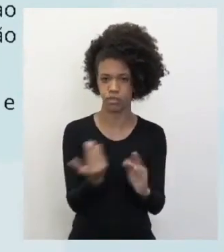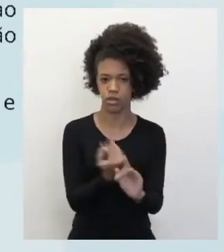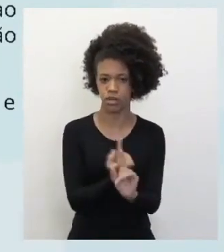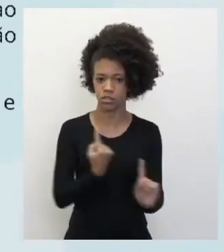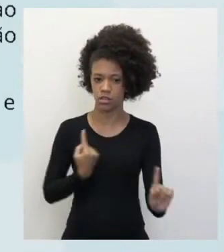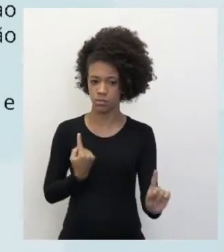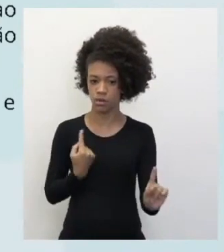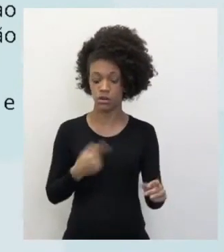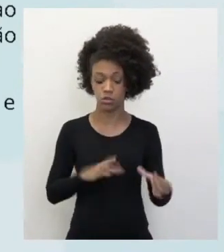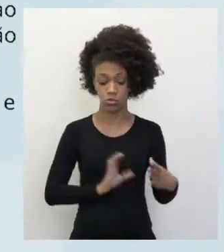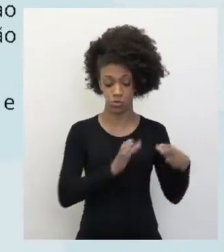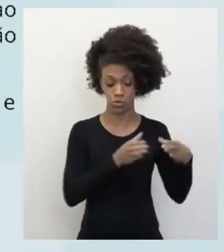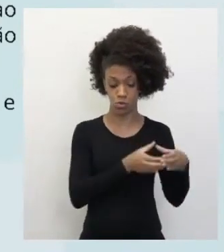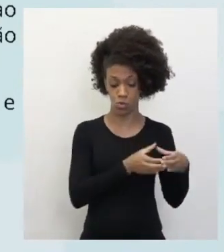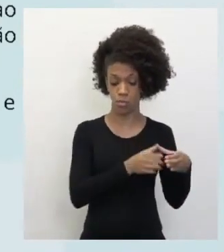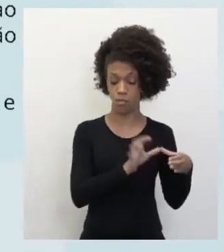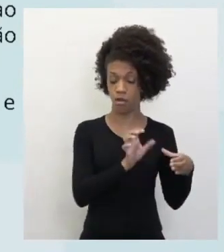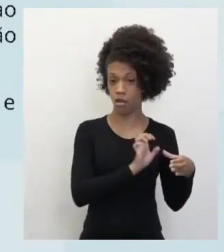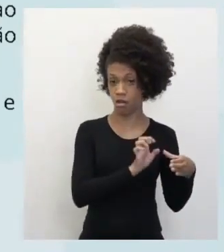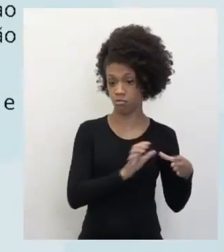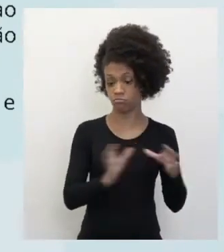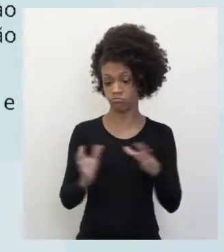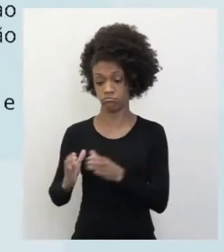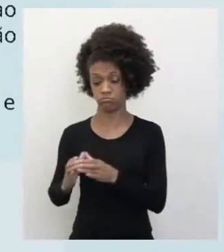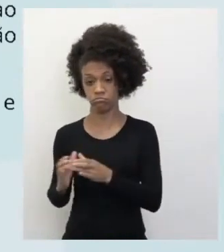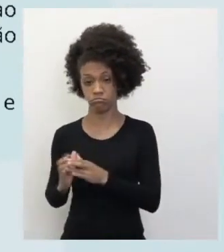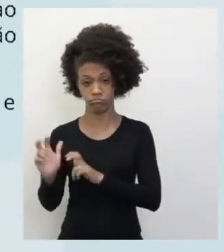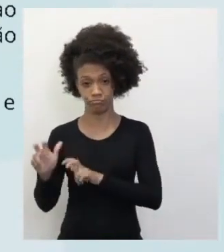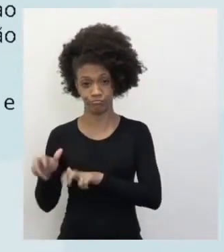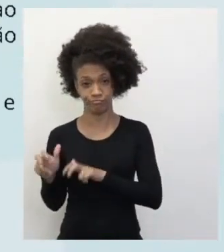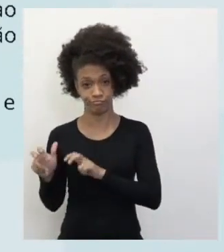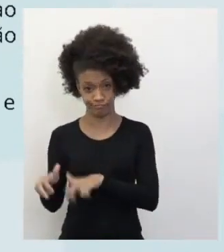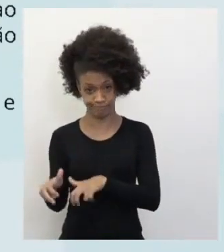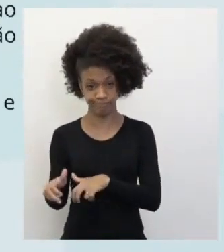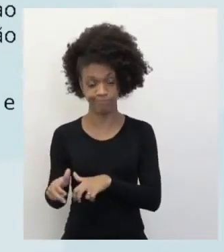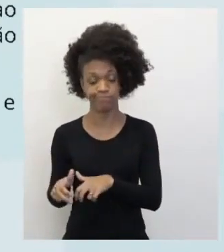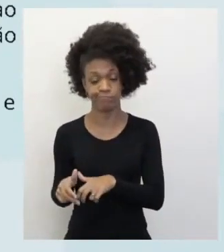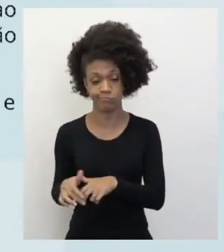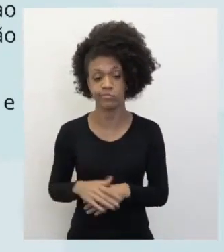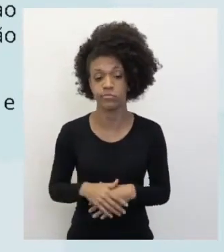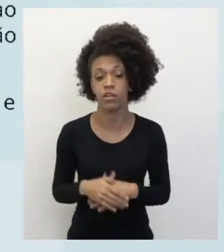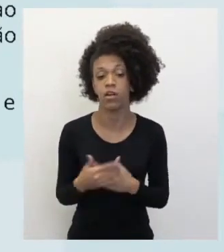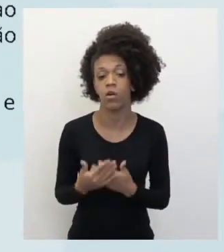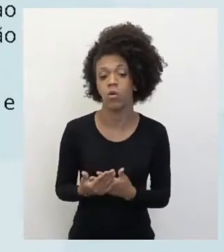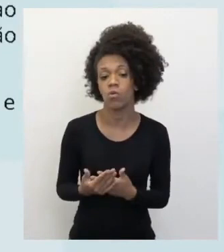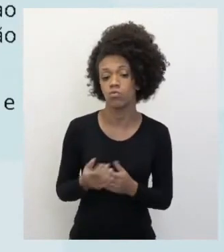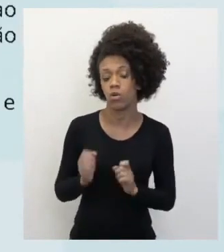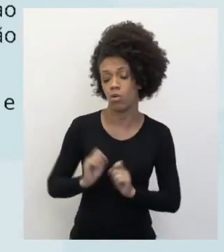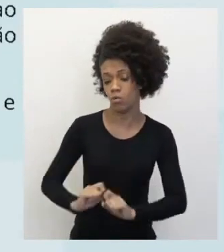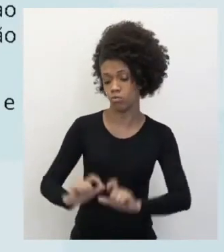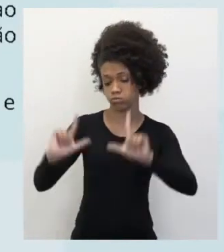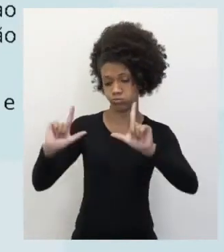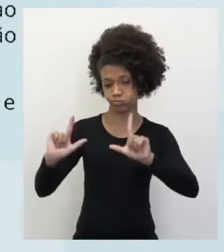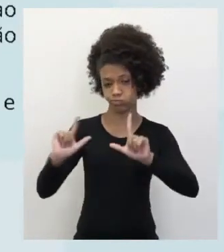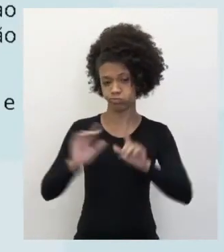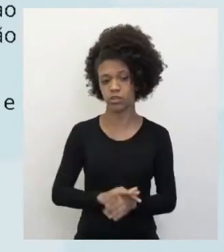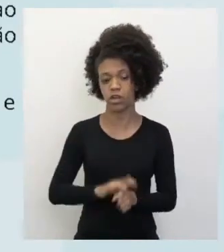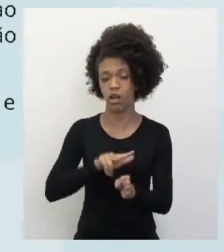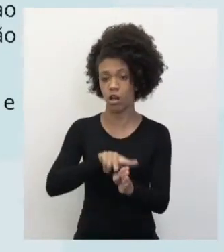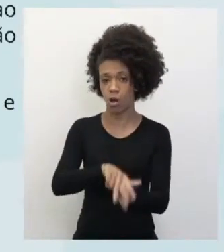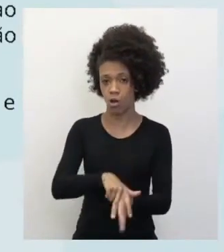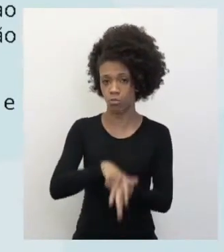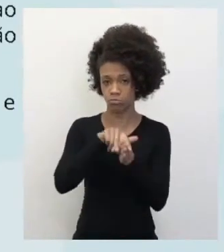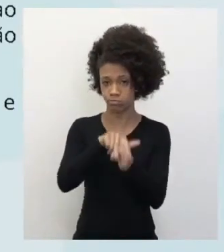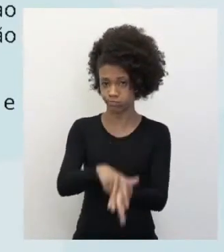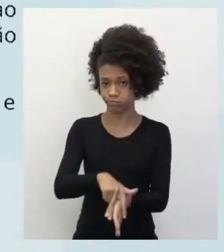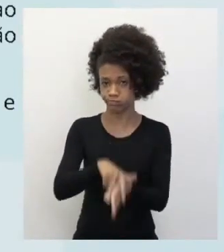da nobreza das áreas rurais, que é essa que está no primeiro plano, onde a gente vê uma figura montada a cavalo que está arando o